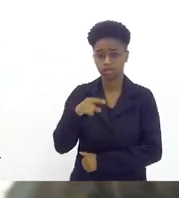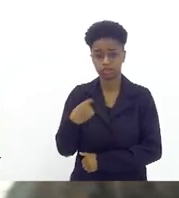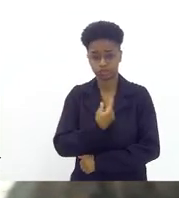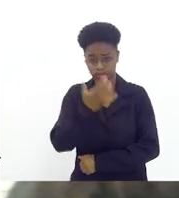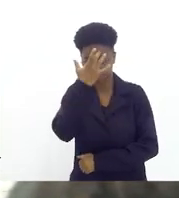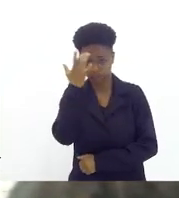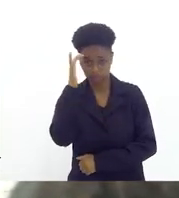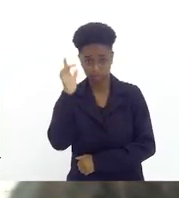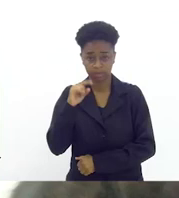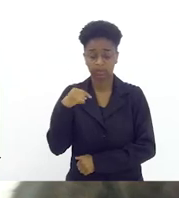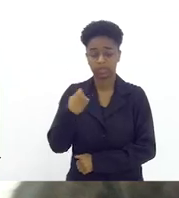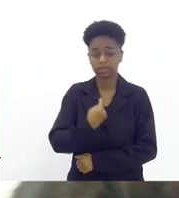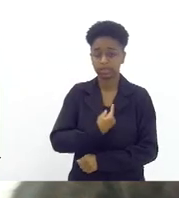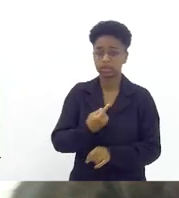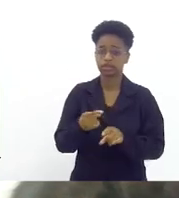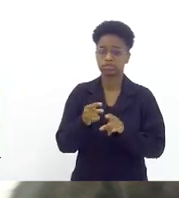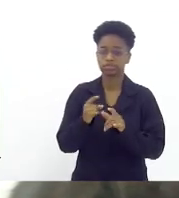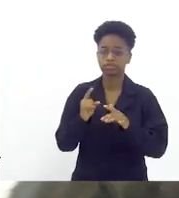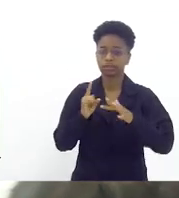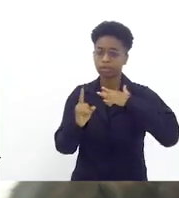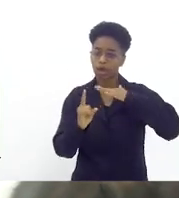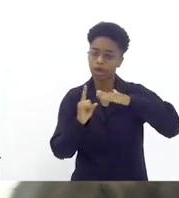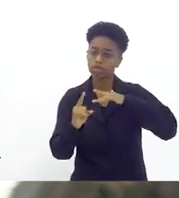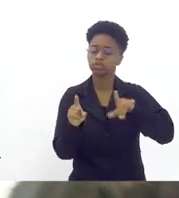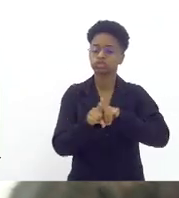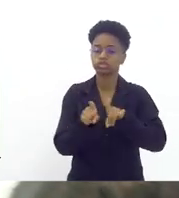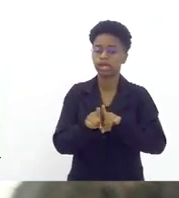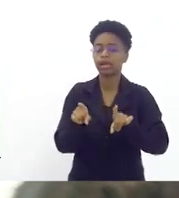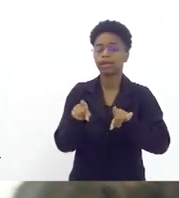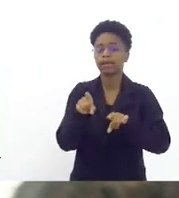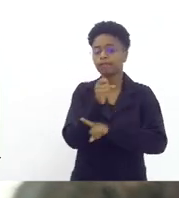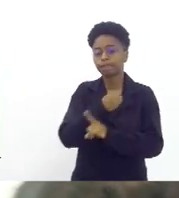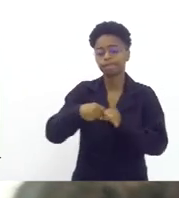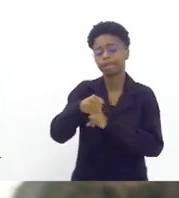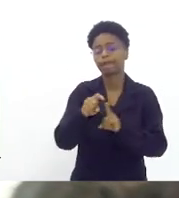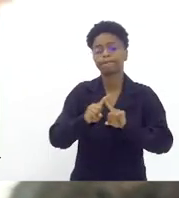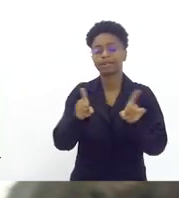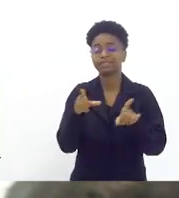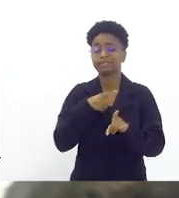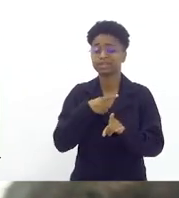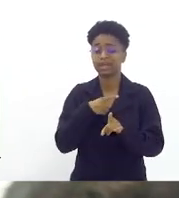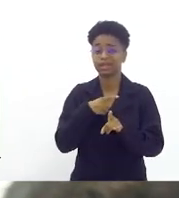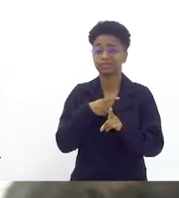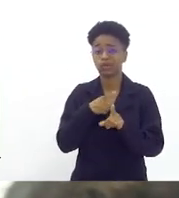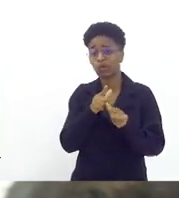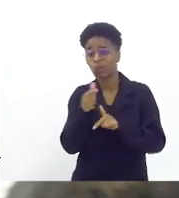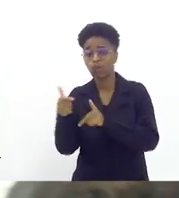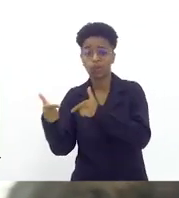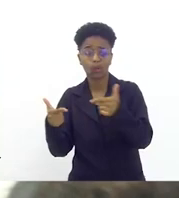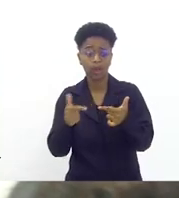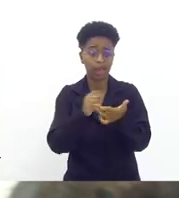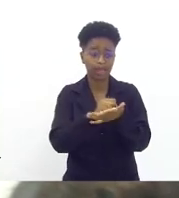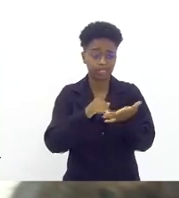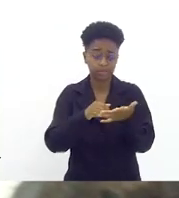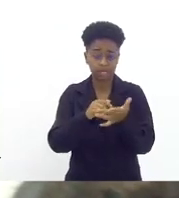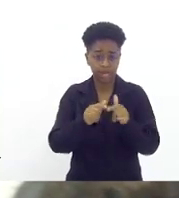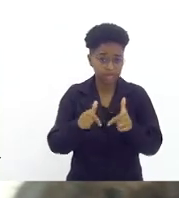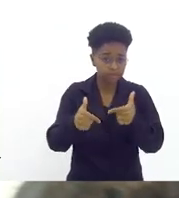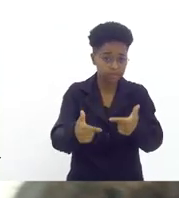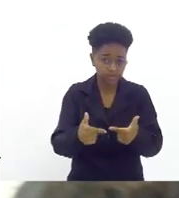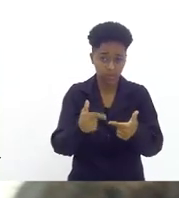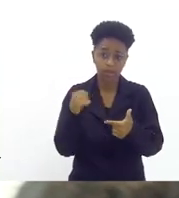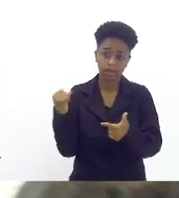vida, para o nosso trânsito, nossa sobrevivência na sociedade, mas ela também requer e abre precedentes para outras ações que são essenciais para a